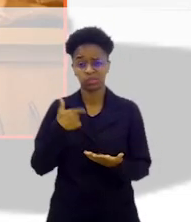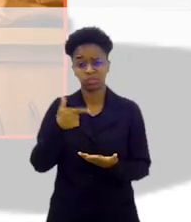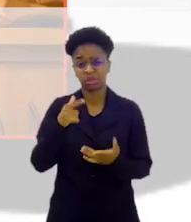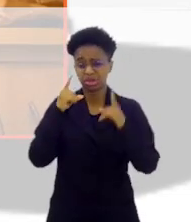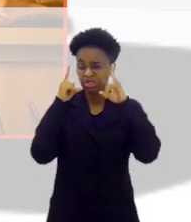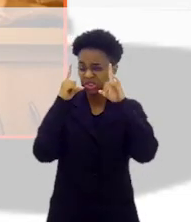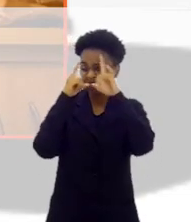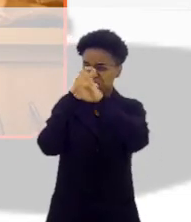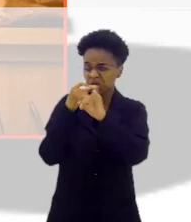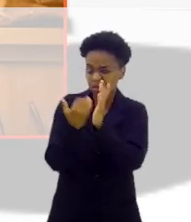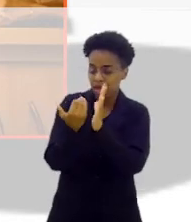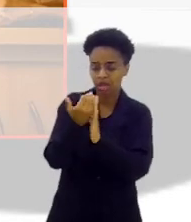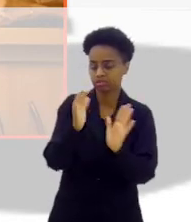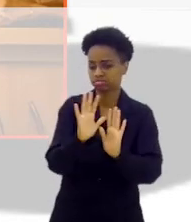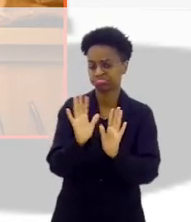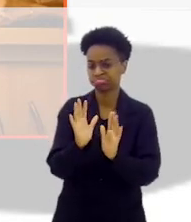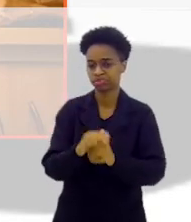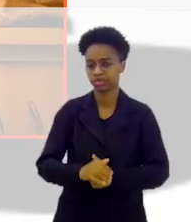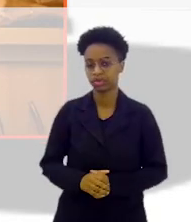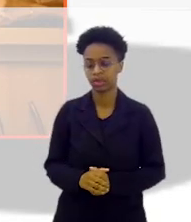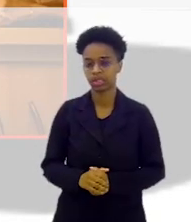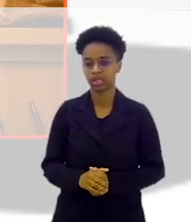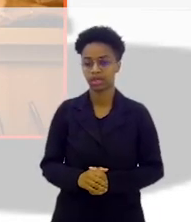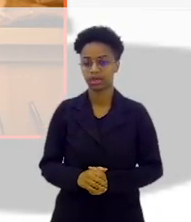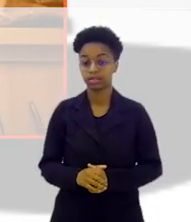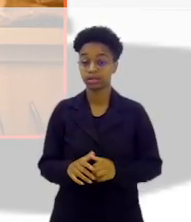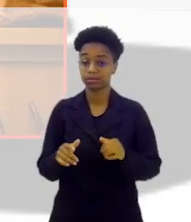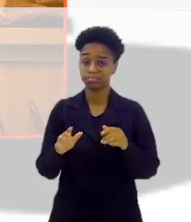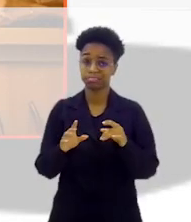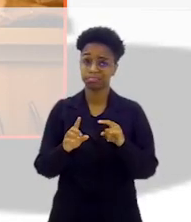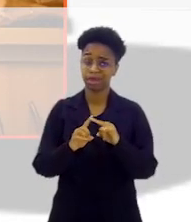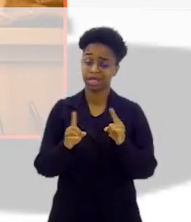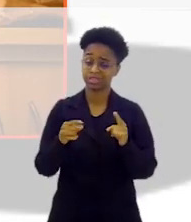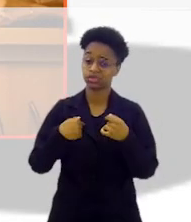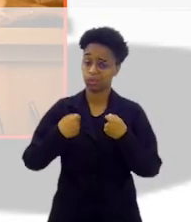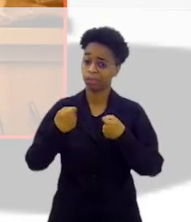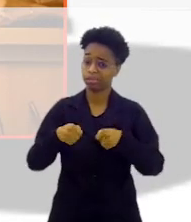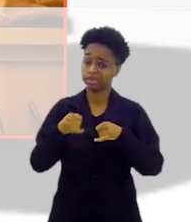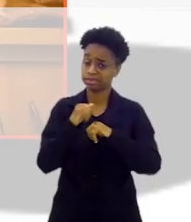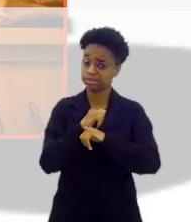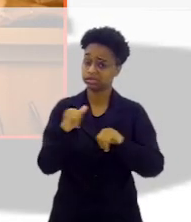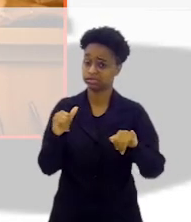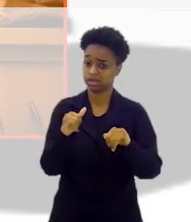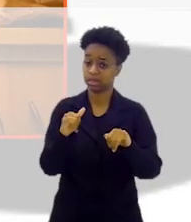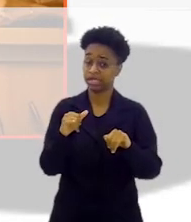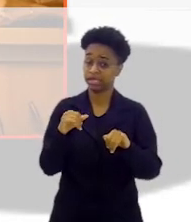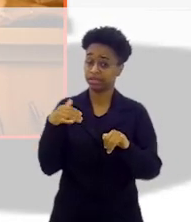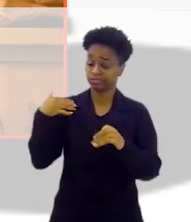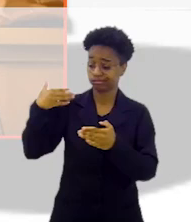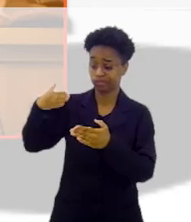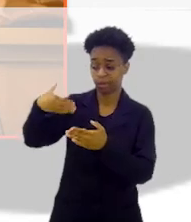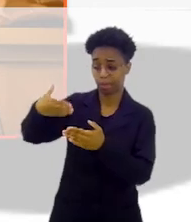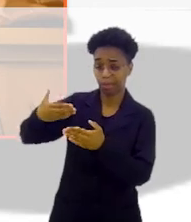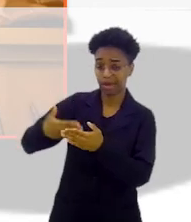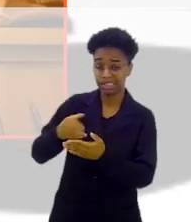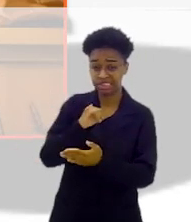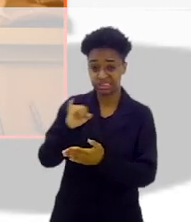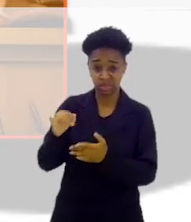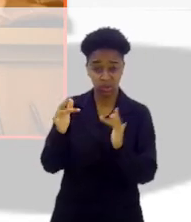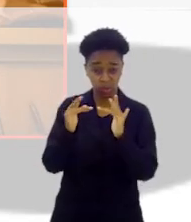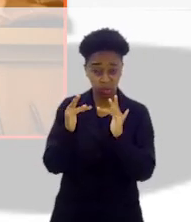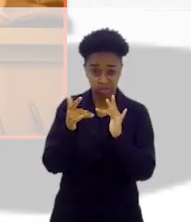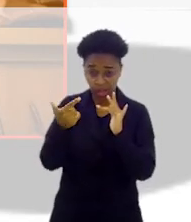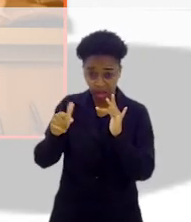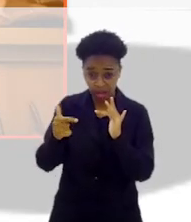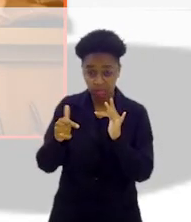Então, eu não tenho muita dificuldade com isso, embora deva dizer a você que, com o tempo, você não